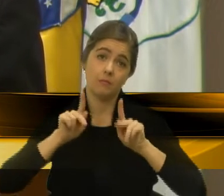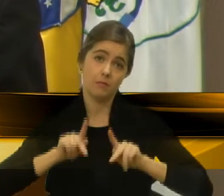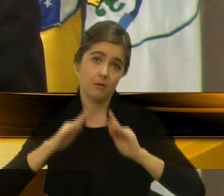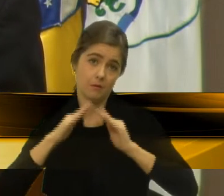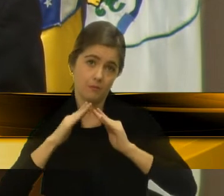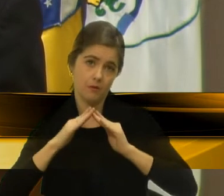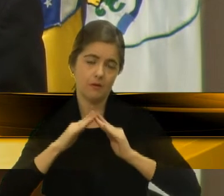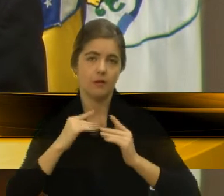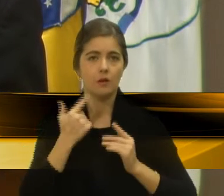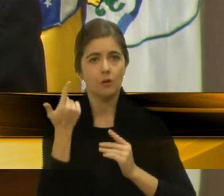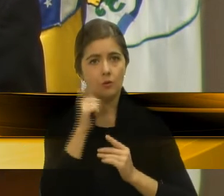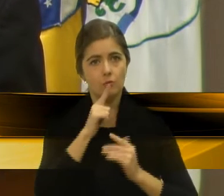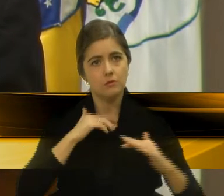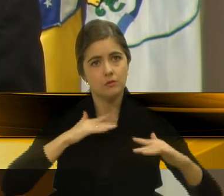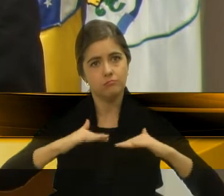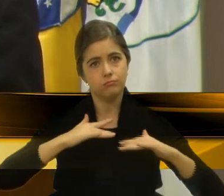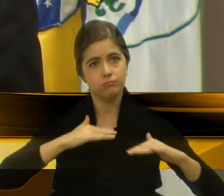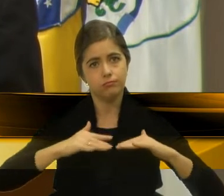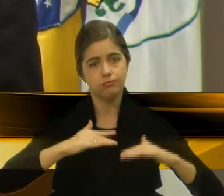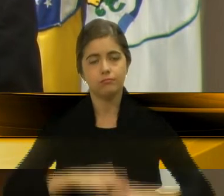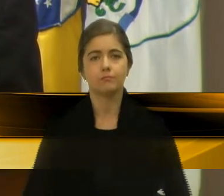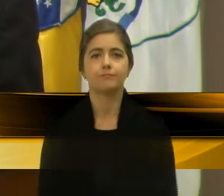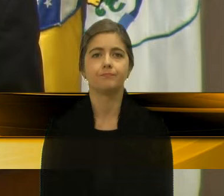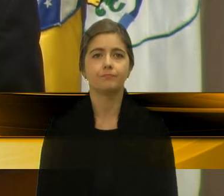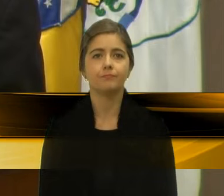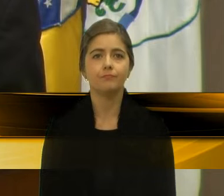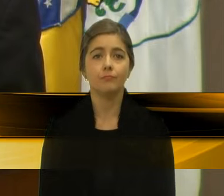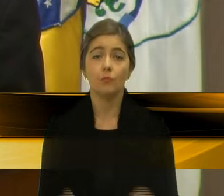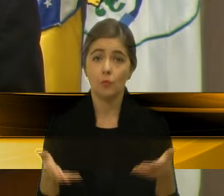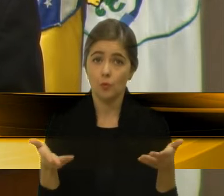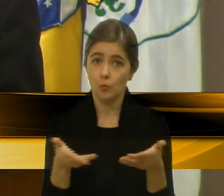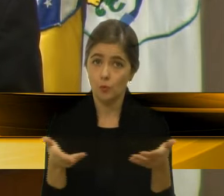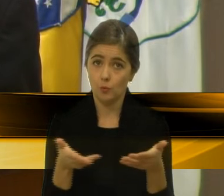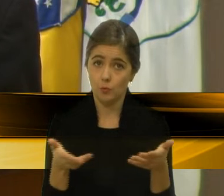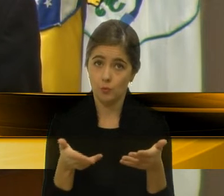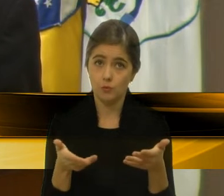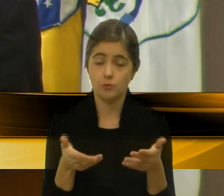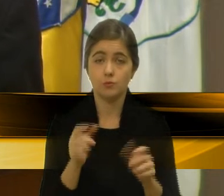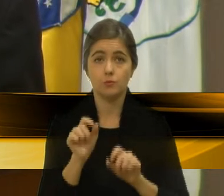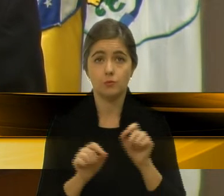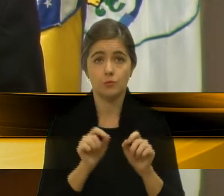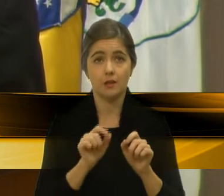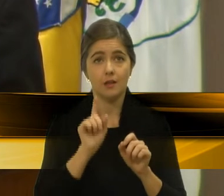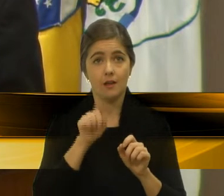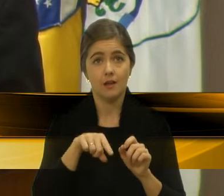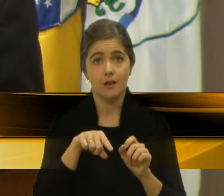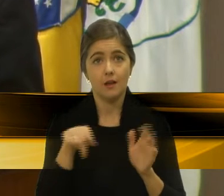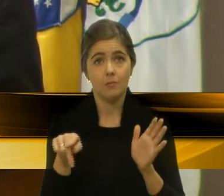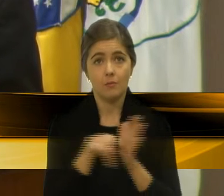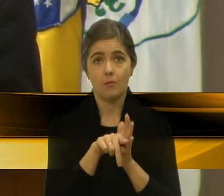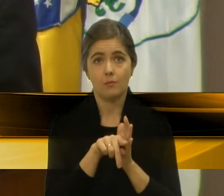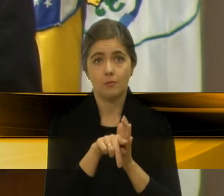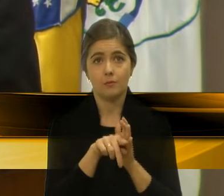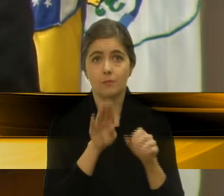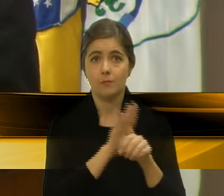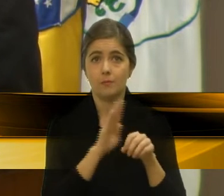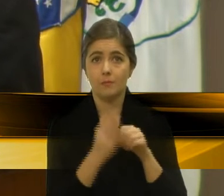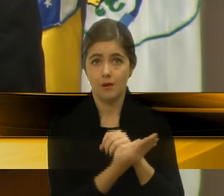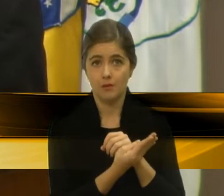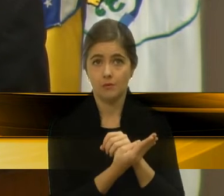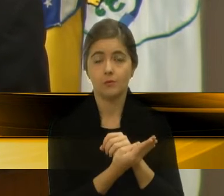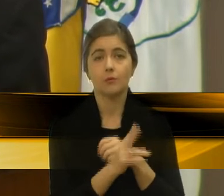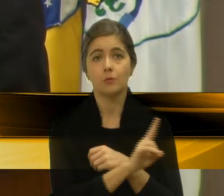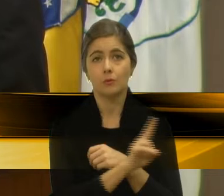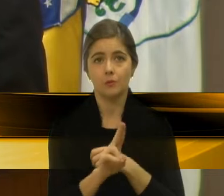E atualmente o negócio funciona como um dos mercados do distrito, agora denominado Comercial